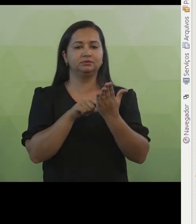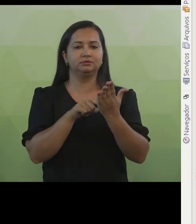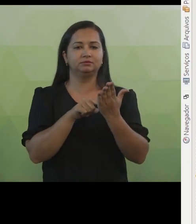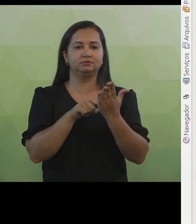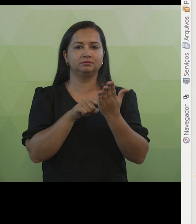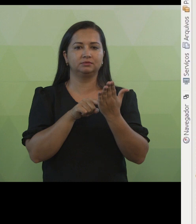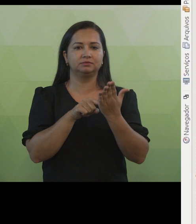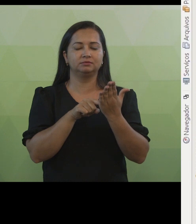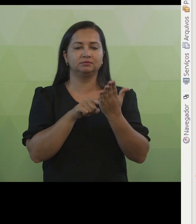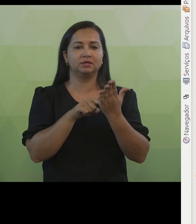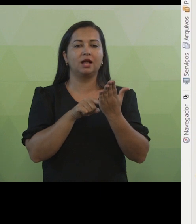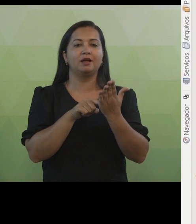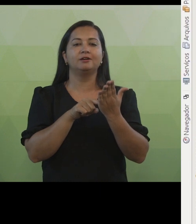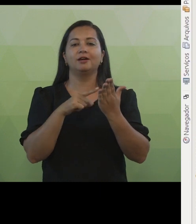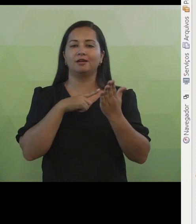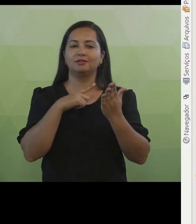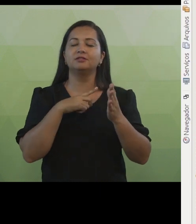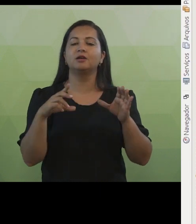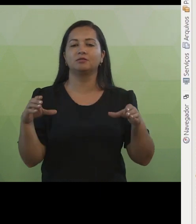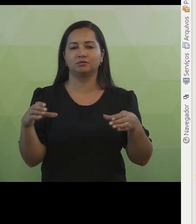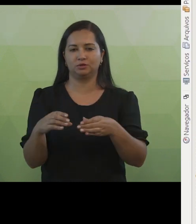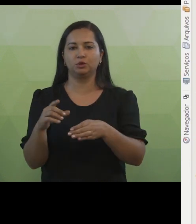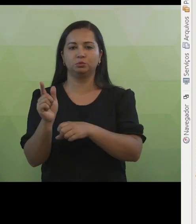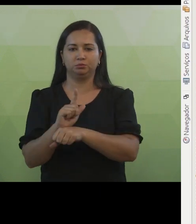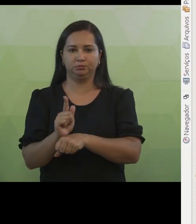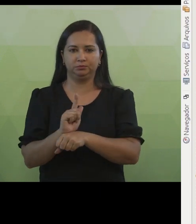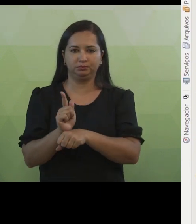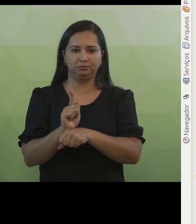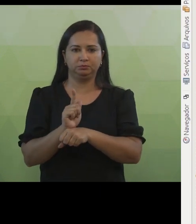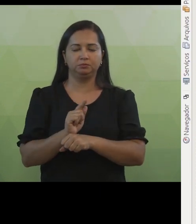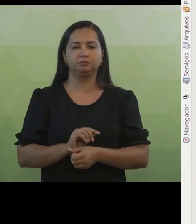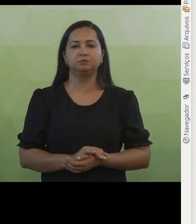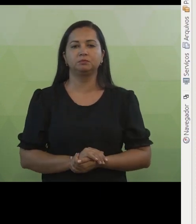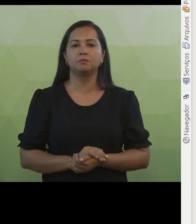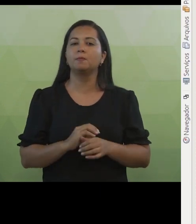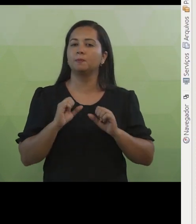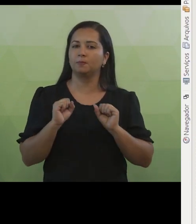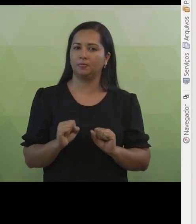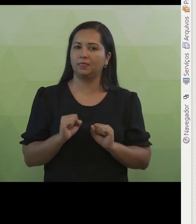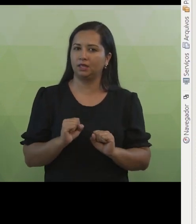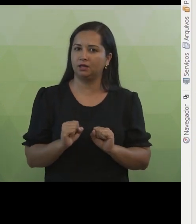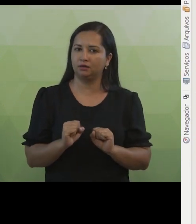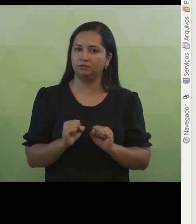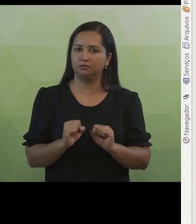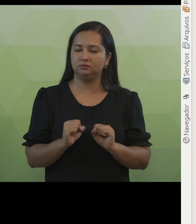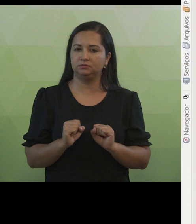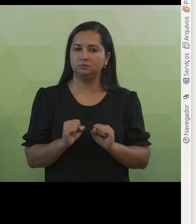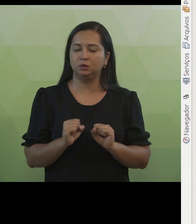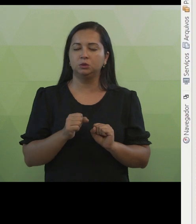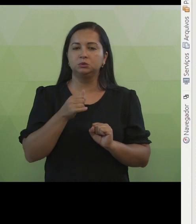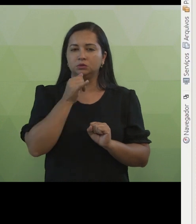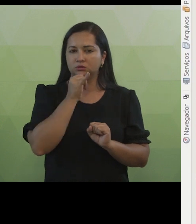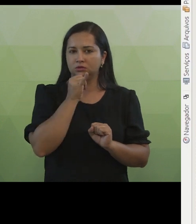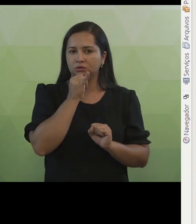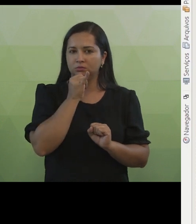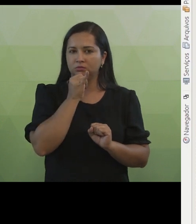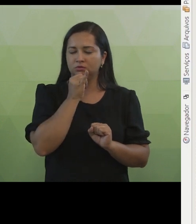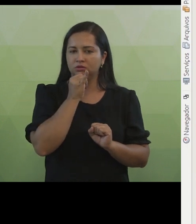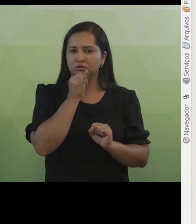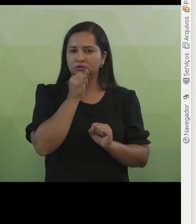getNome da minha classe gerente. Então aqui eu poderia, por